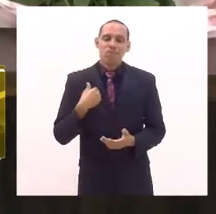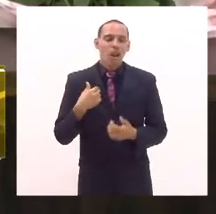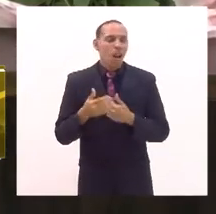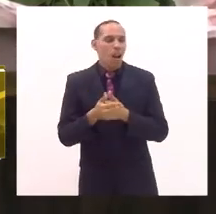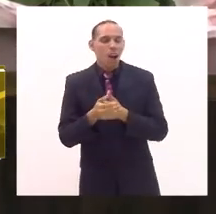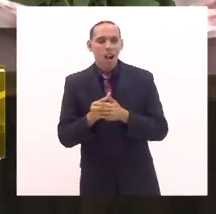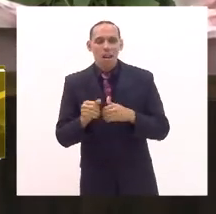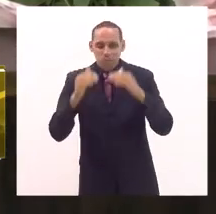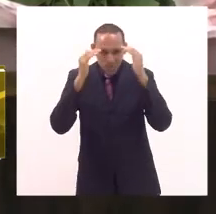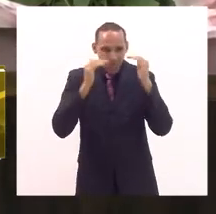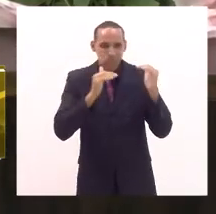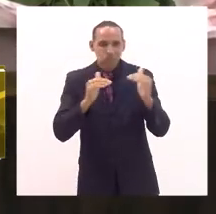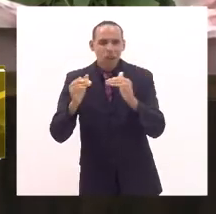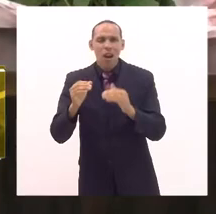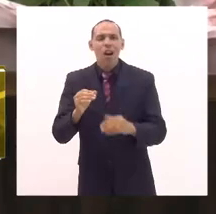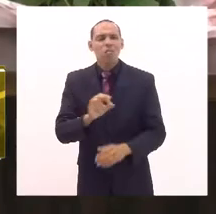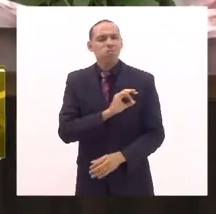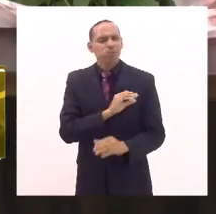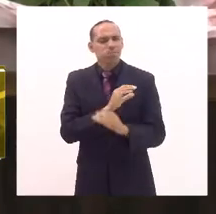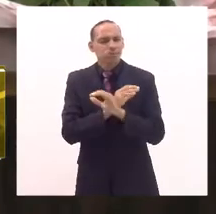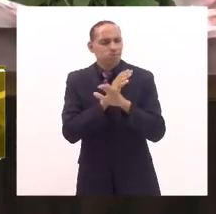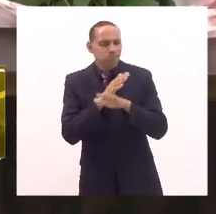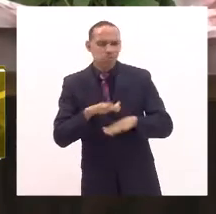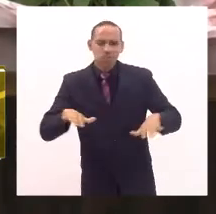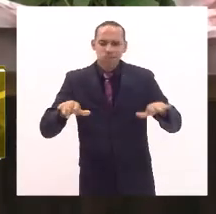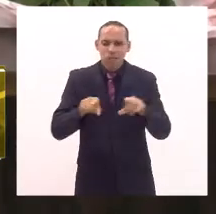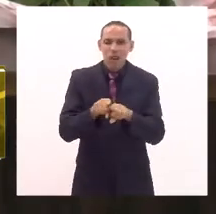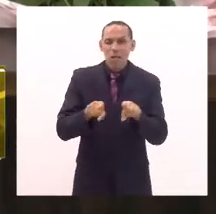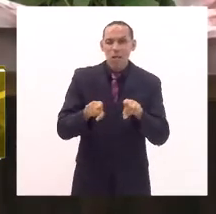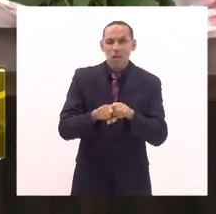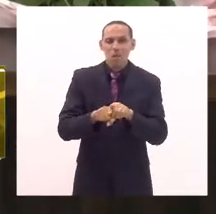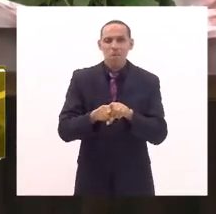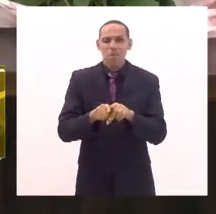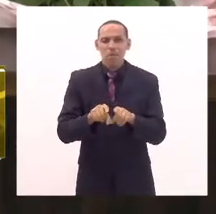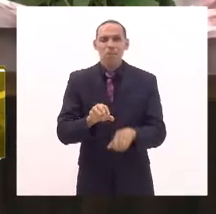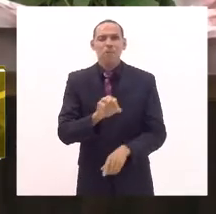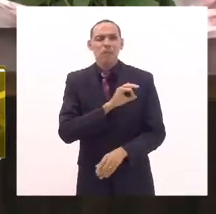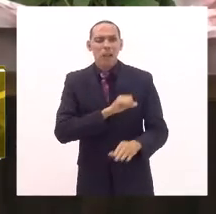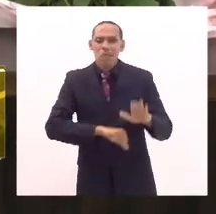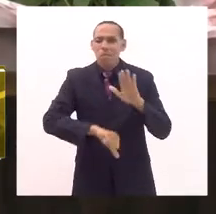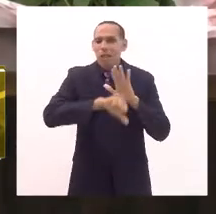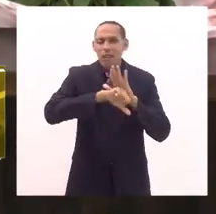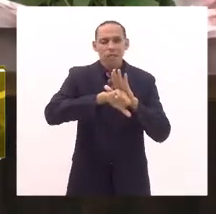civis, ao qual tenho um carinho muito grande também, policiais penais,